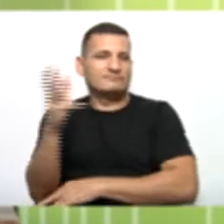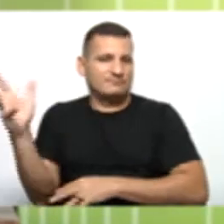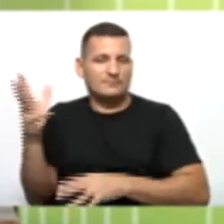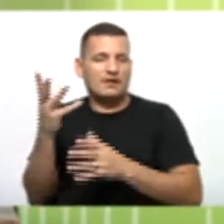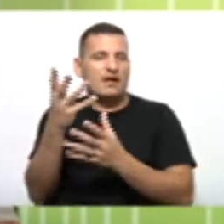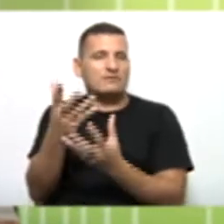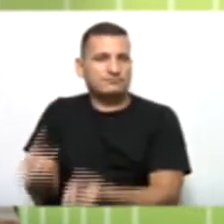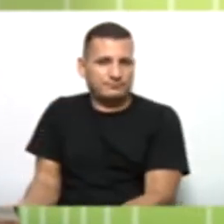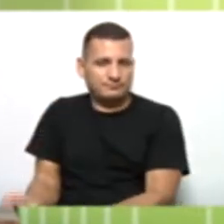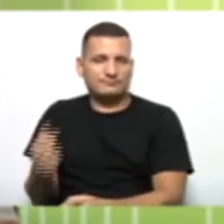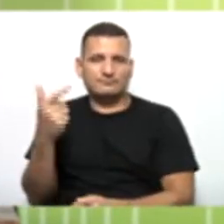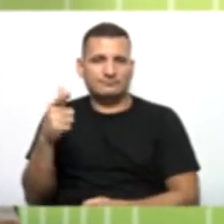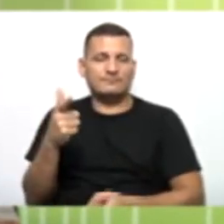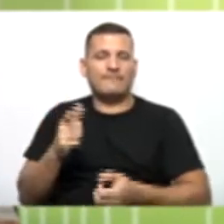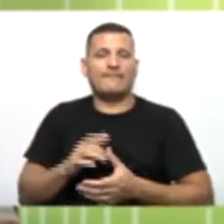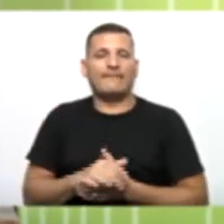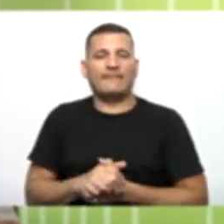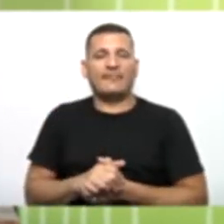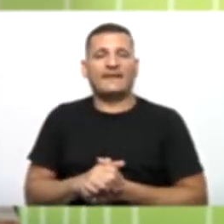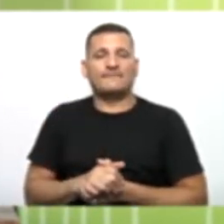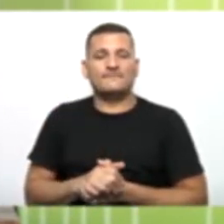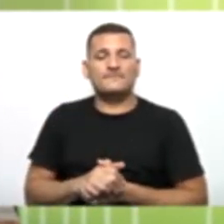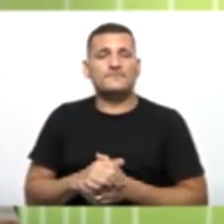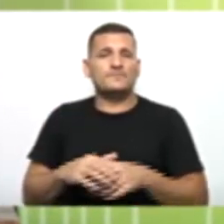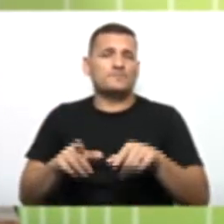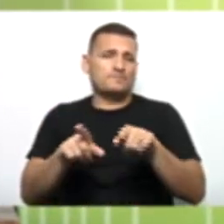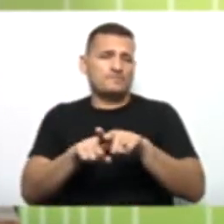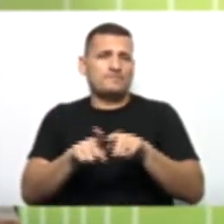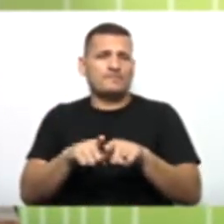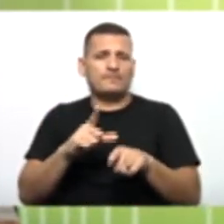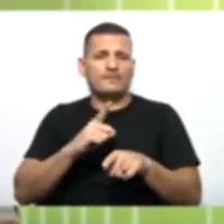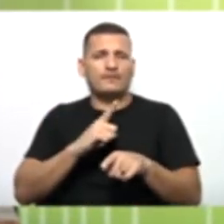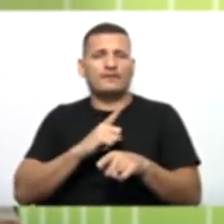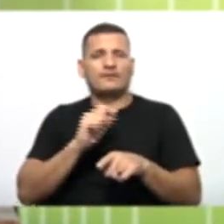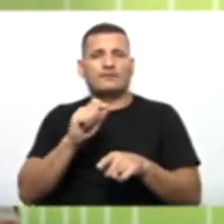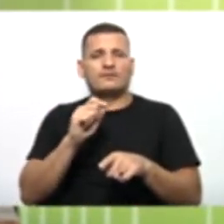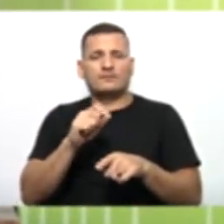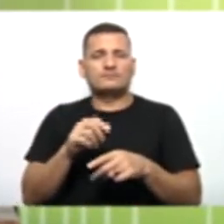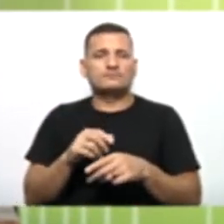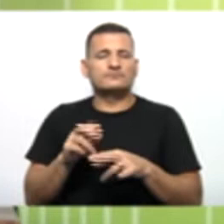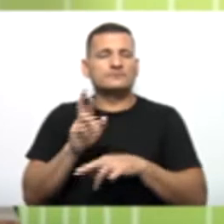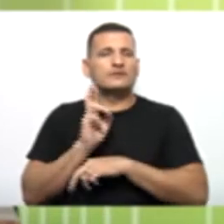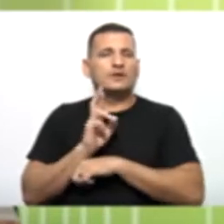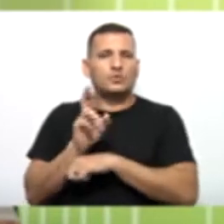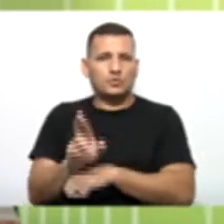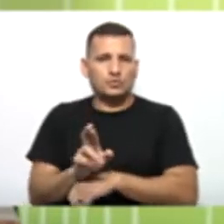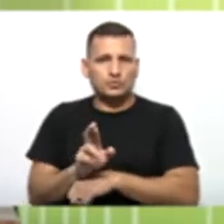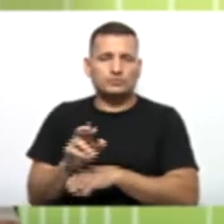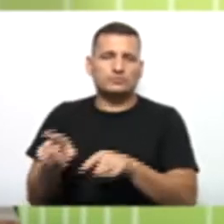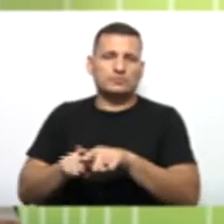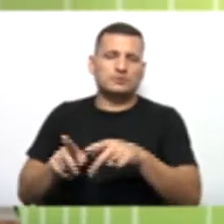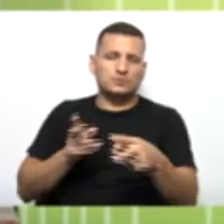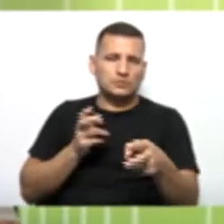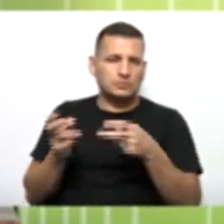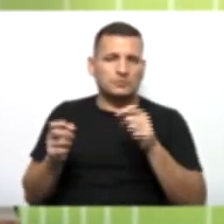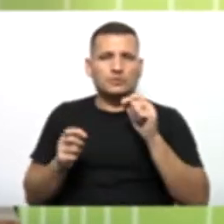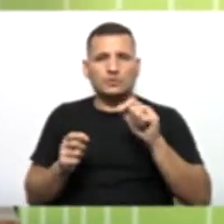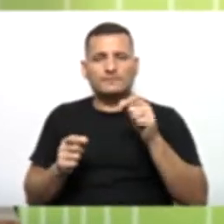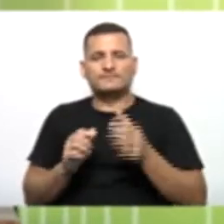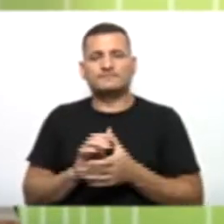E aí nós temos também o consumo de recursos que o homem antigamente também não consumia. Por exemplo, o consumo